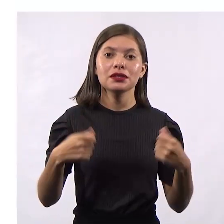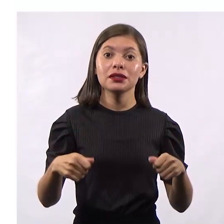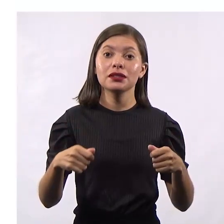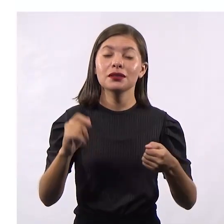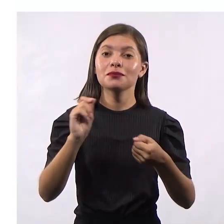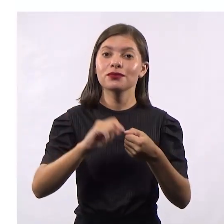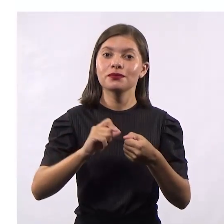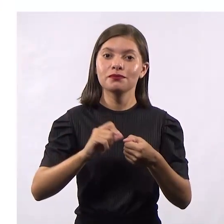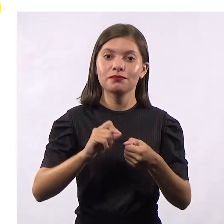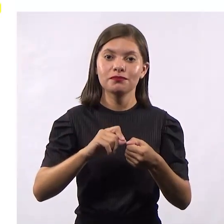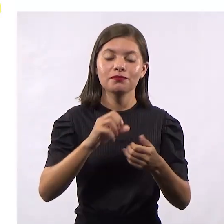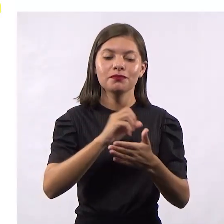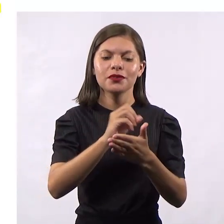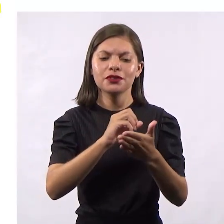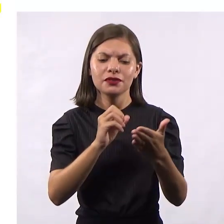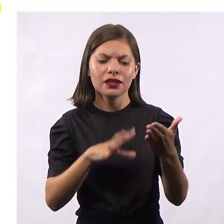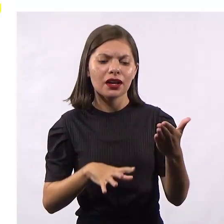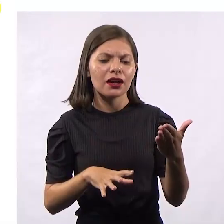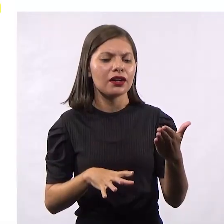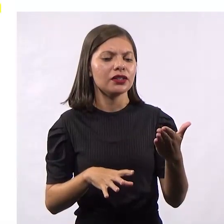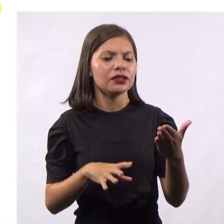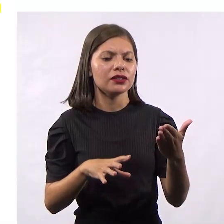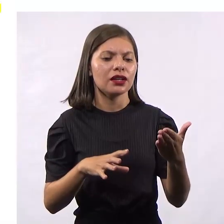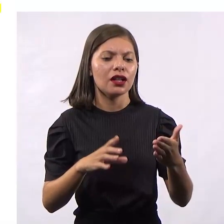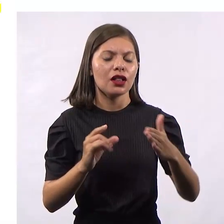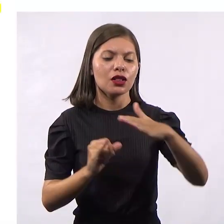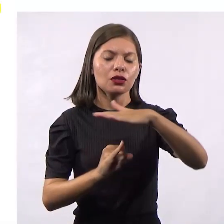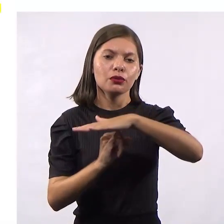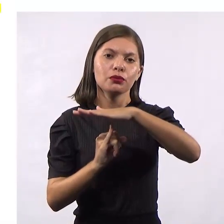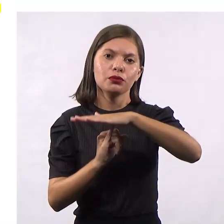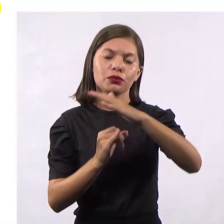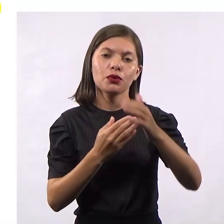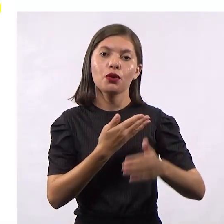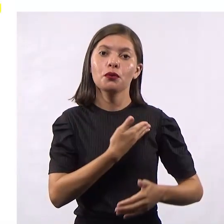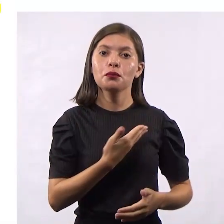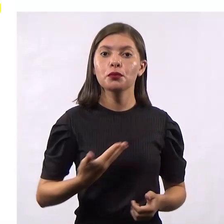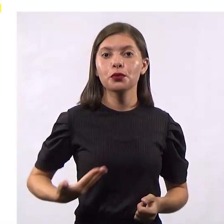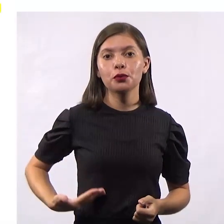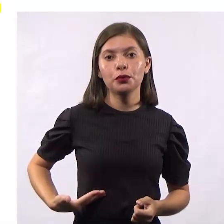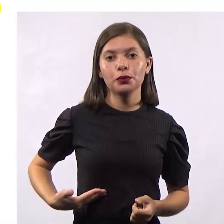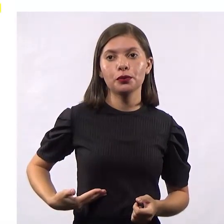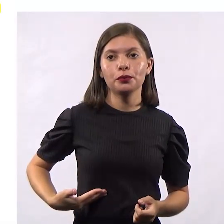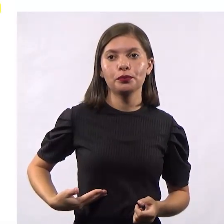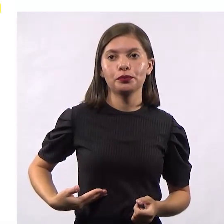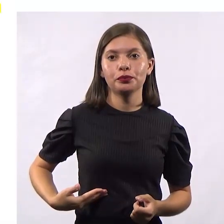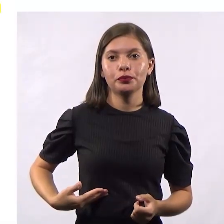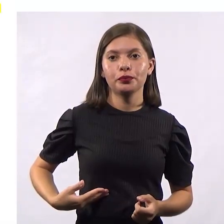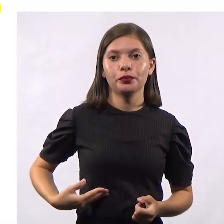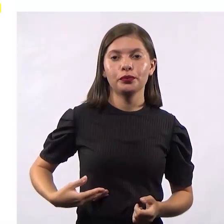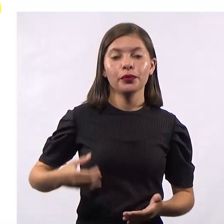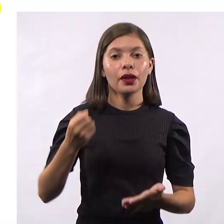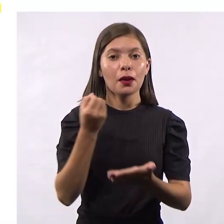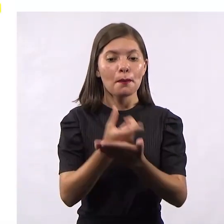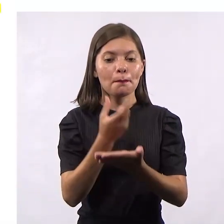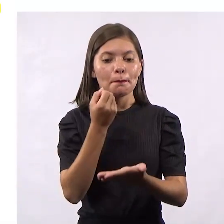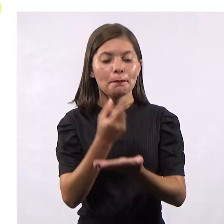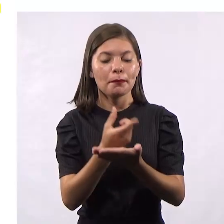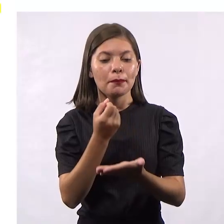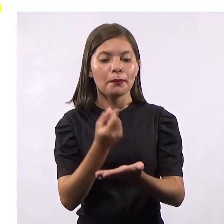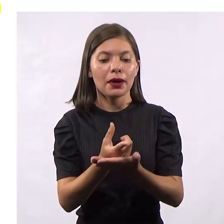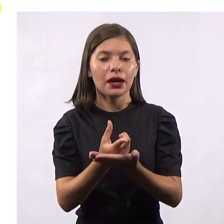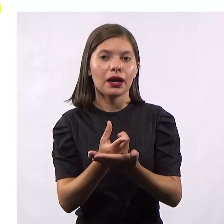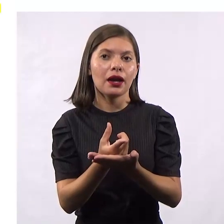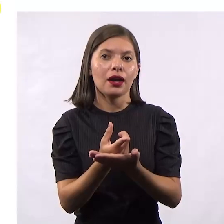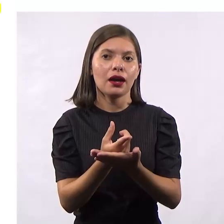à execução das atividades do órgão público, seja mediante pagamento à vista ou parcelado nos moldes